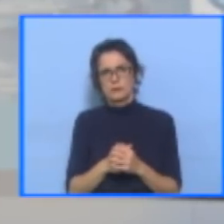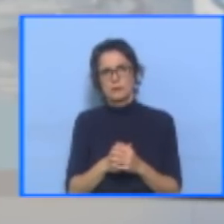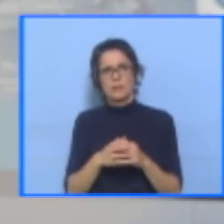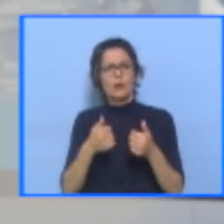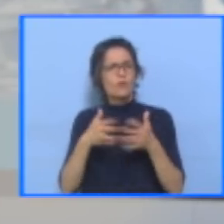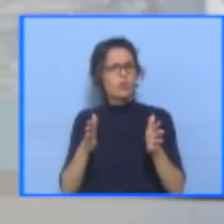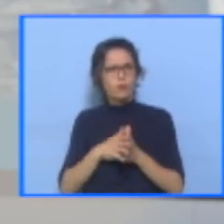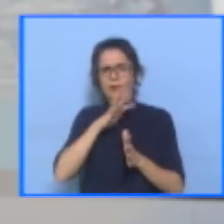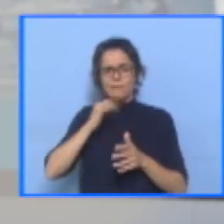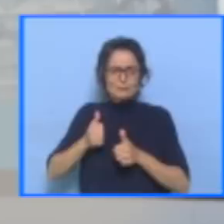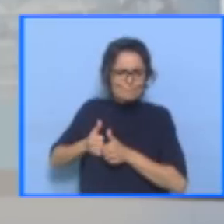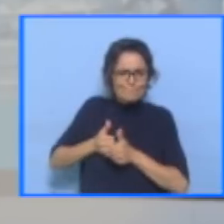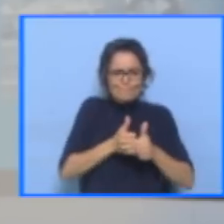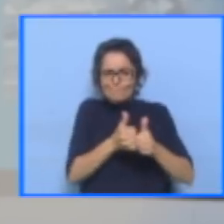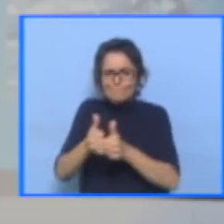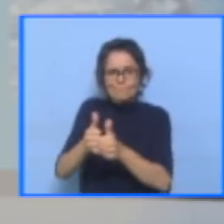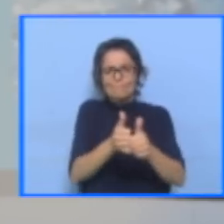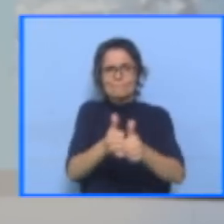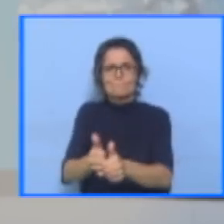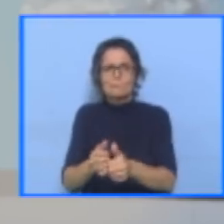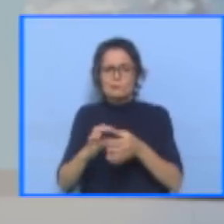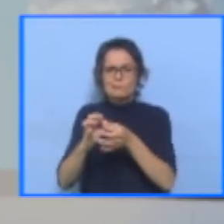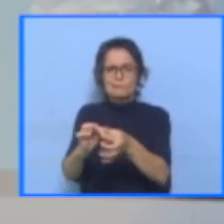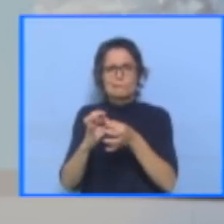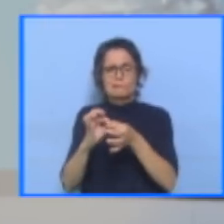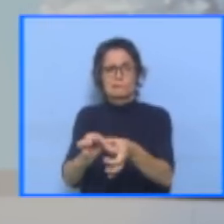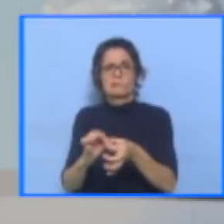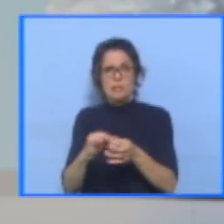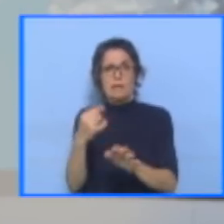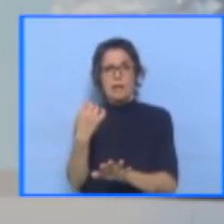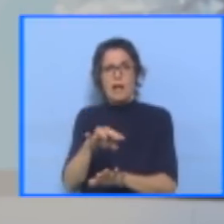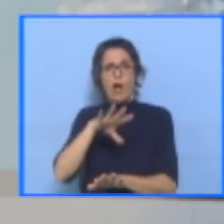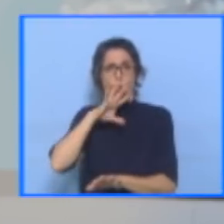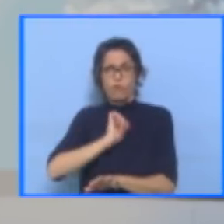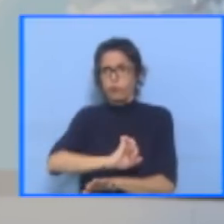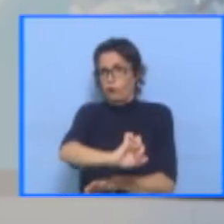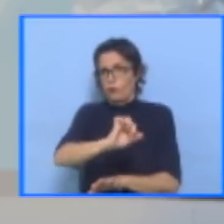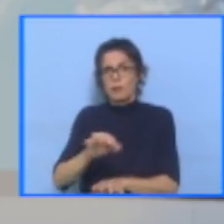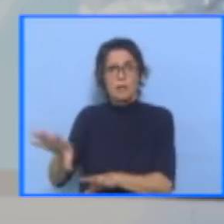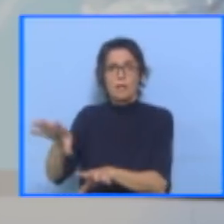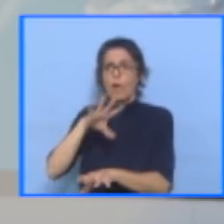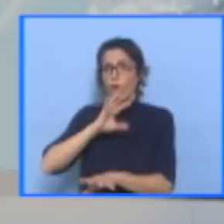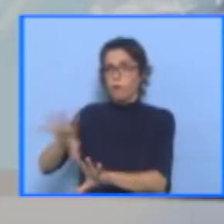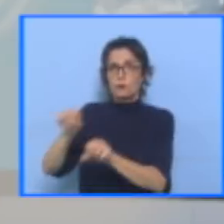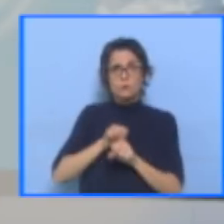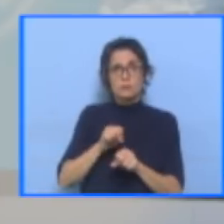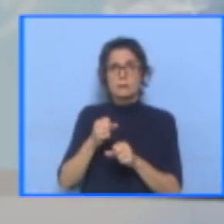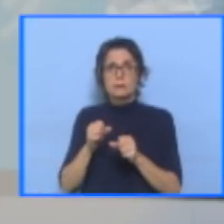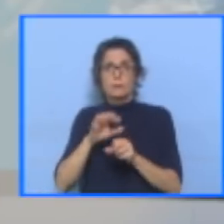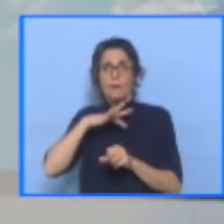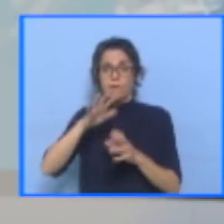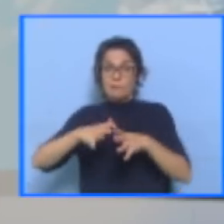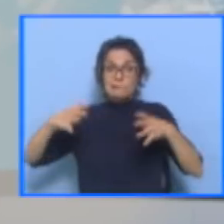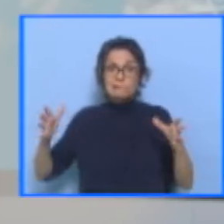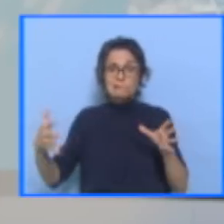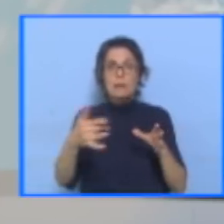o acompanharam com uma grande lealdade, quer os filhos diretos, quer os adotivos, quer a família alargada, e, portanto,